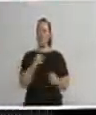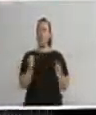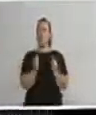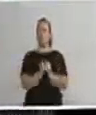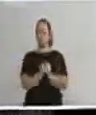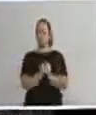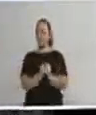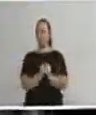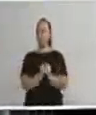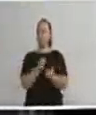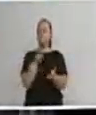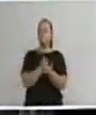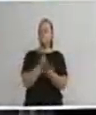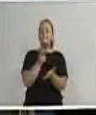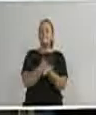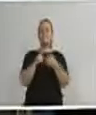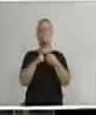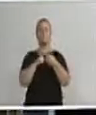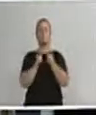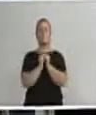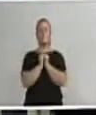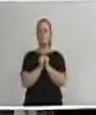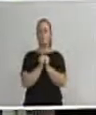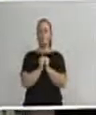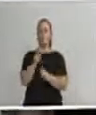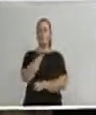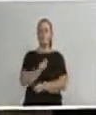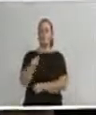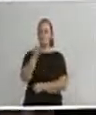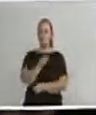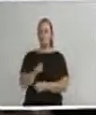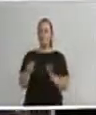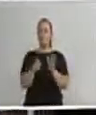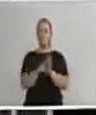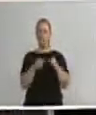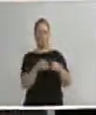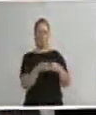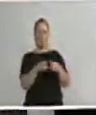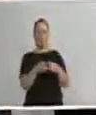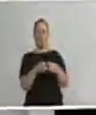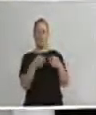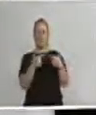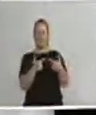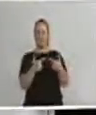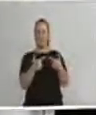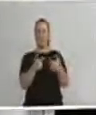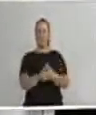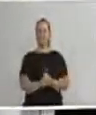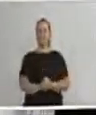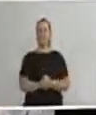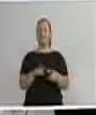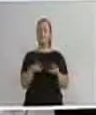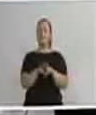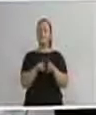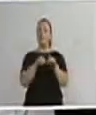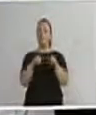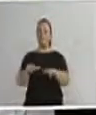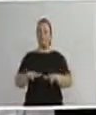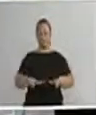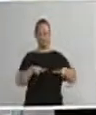sempre em parceria com a Associação dos Clubes de Caça e Tiro, lá inclusive entregou